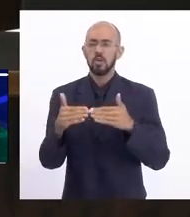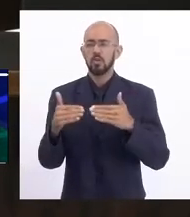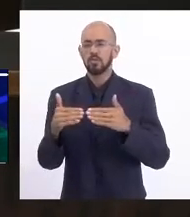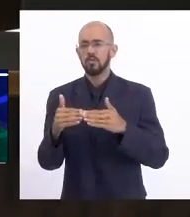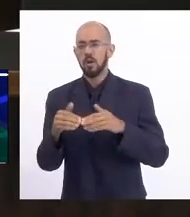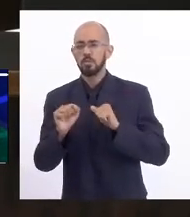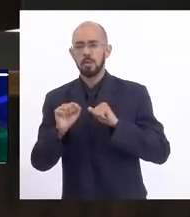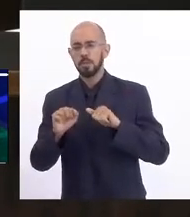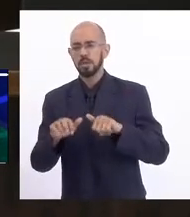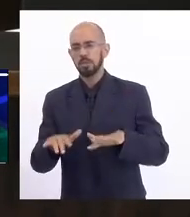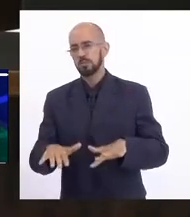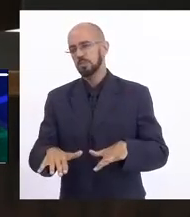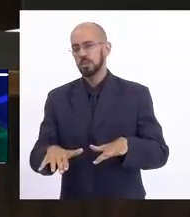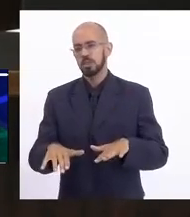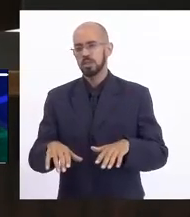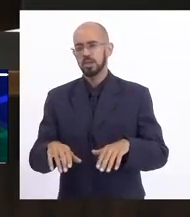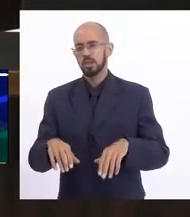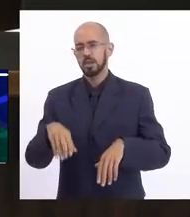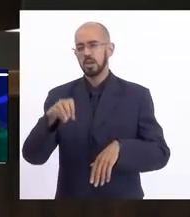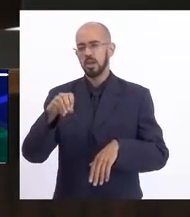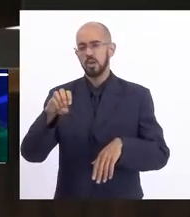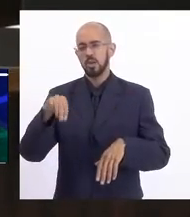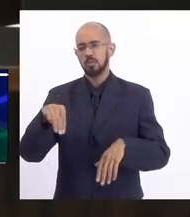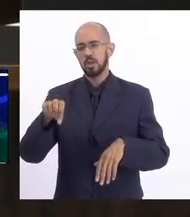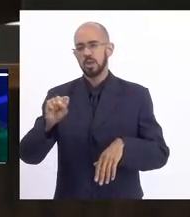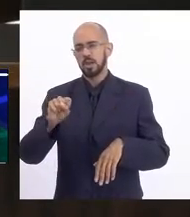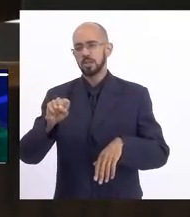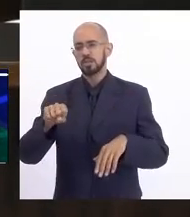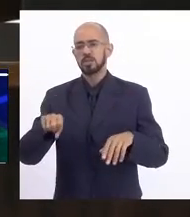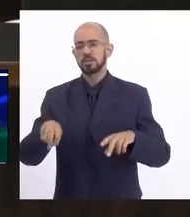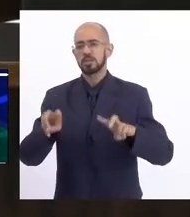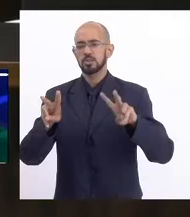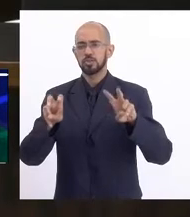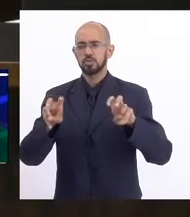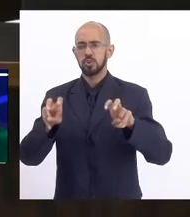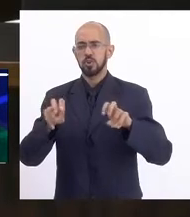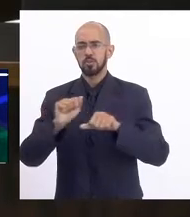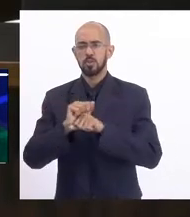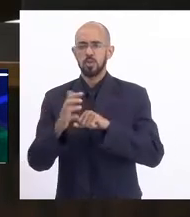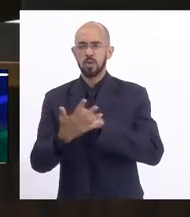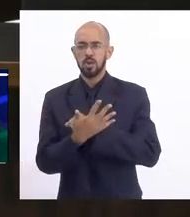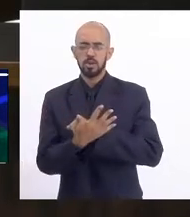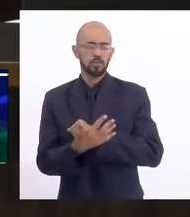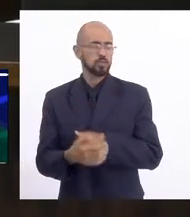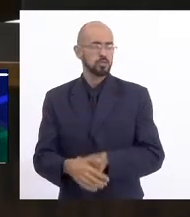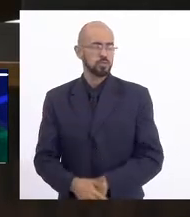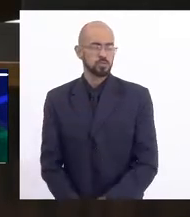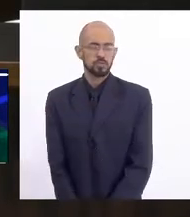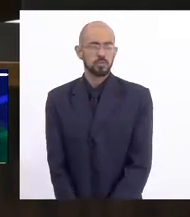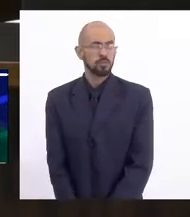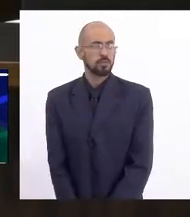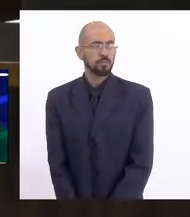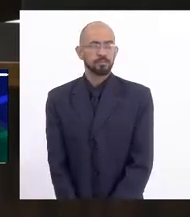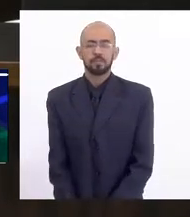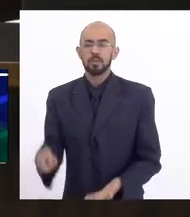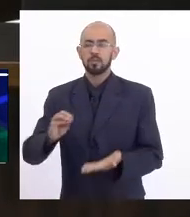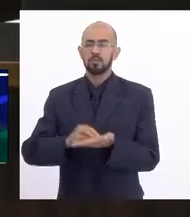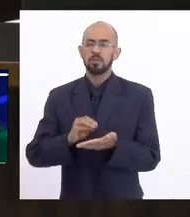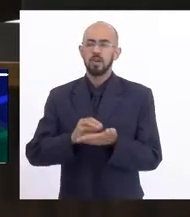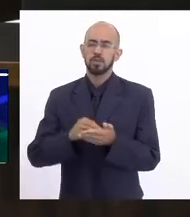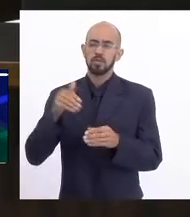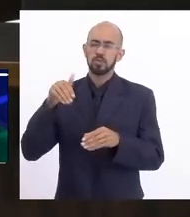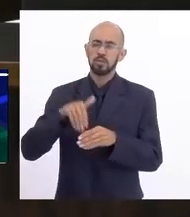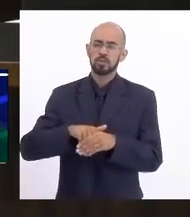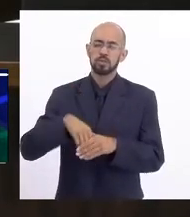pandemia declarada pela Organização Mundial de Saúde relacionada ao coronavírus COVID-19. Pendente de parecer das